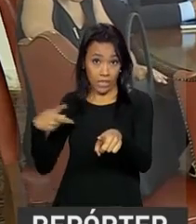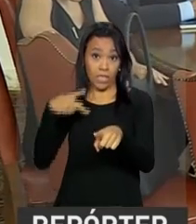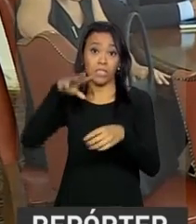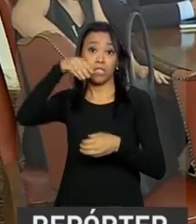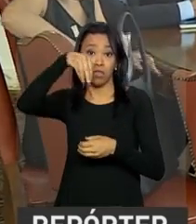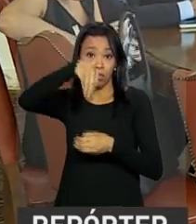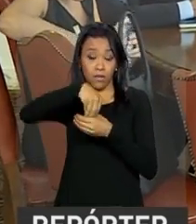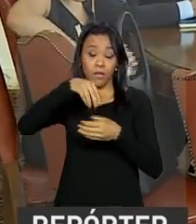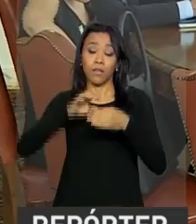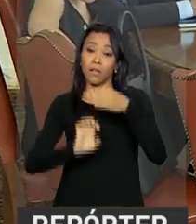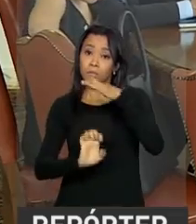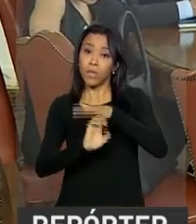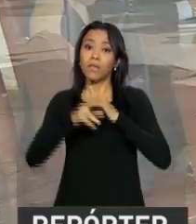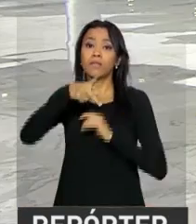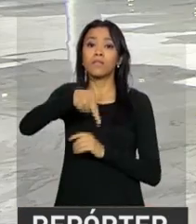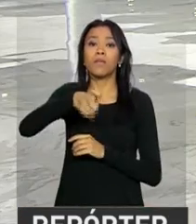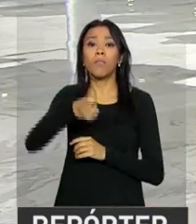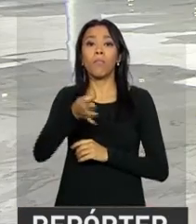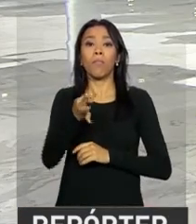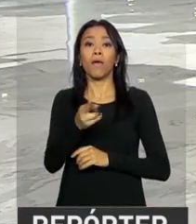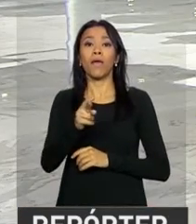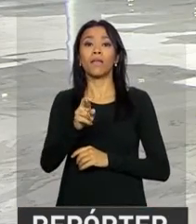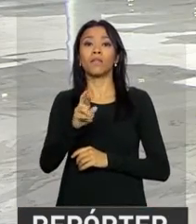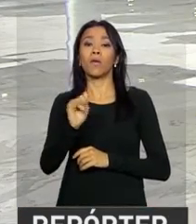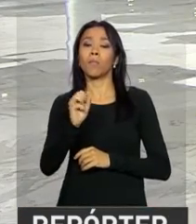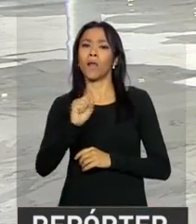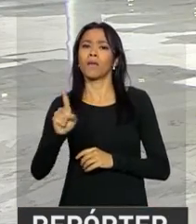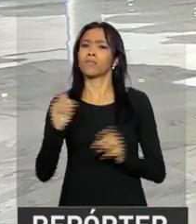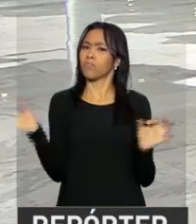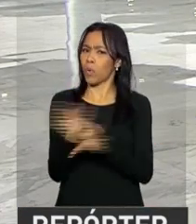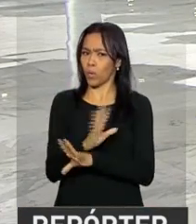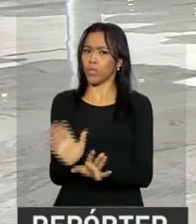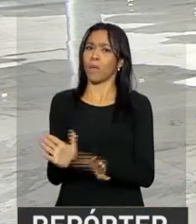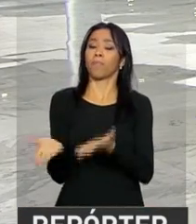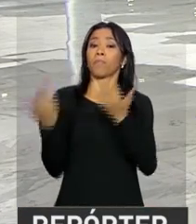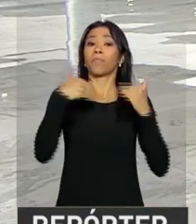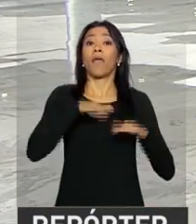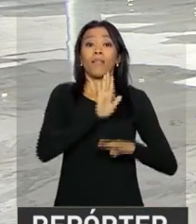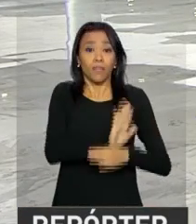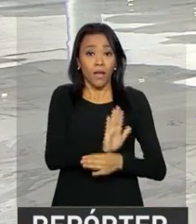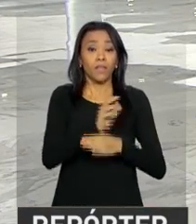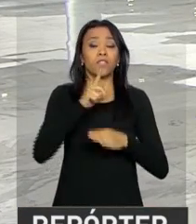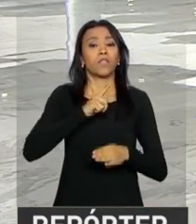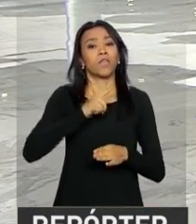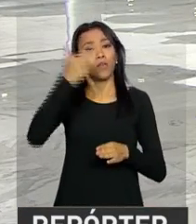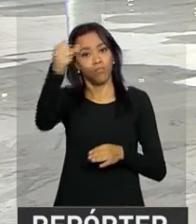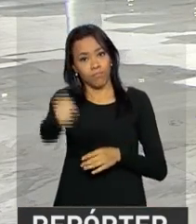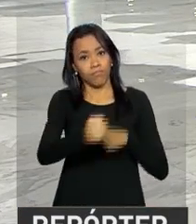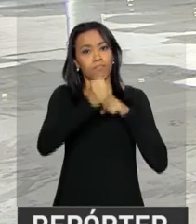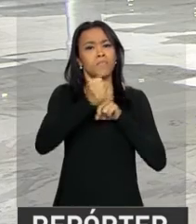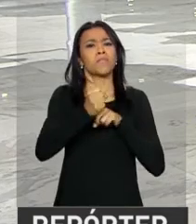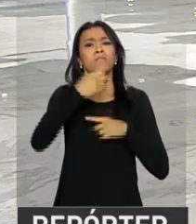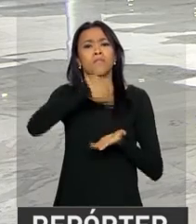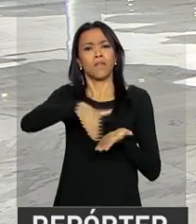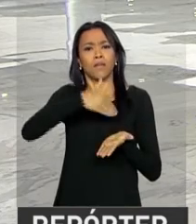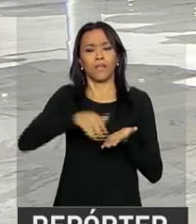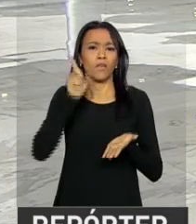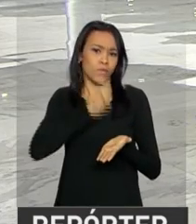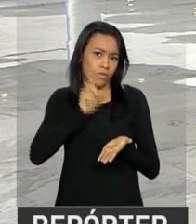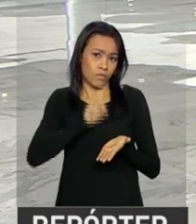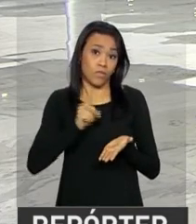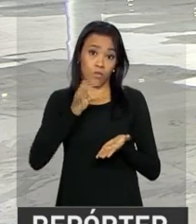aí nas imagens a reunião acabou agora há pouco à tarde ele recebe o secretário do tesouro dos estados unidos já cobriu e